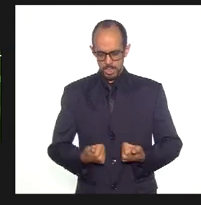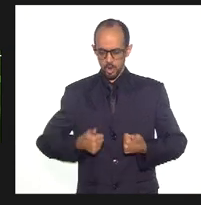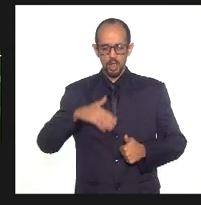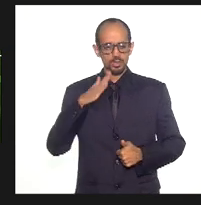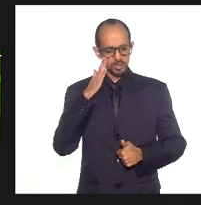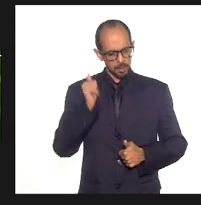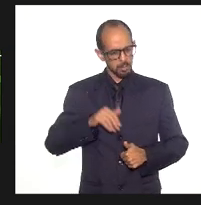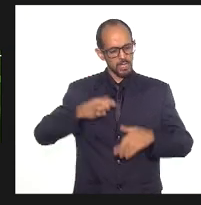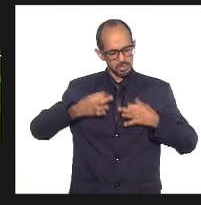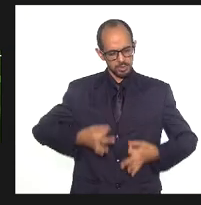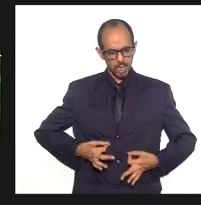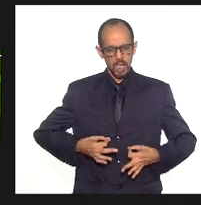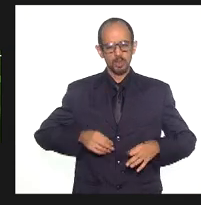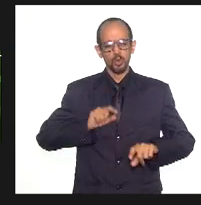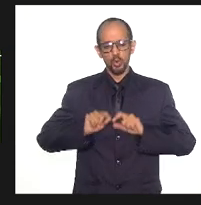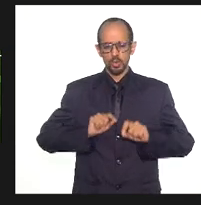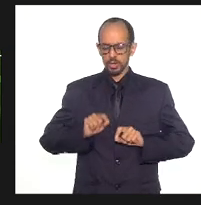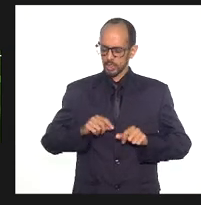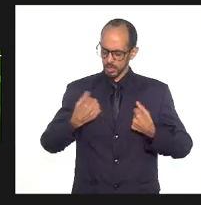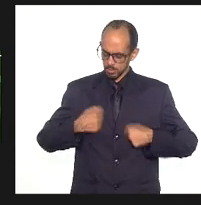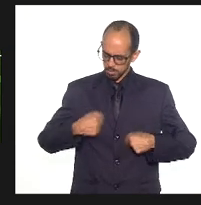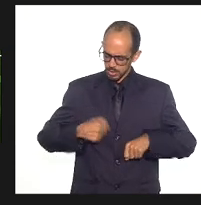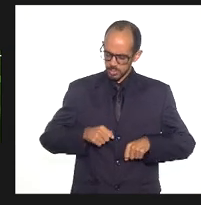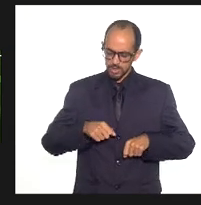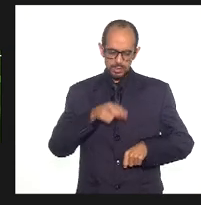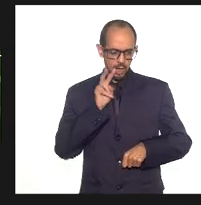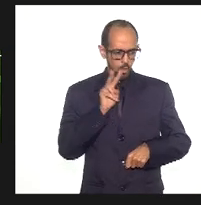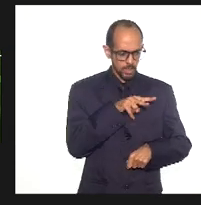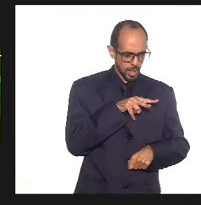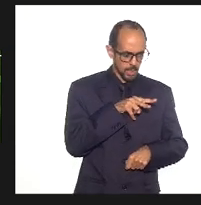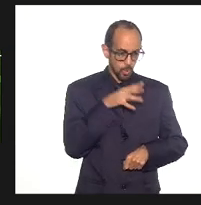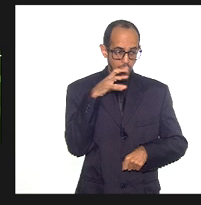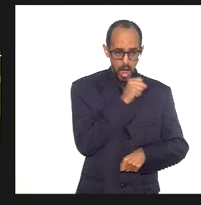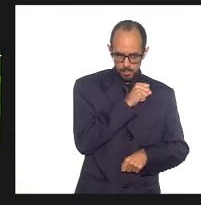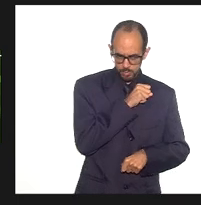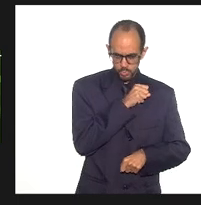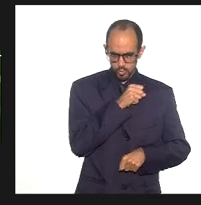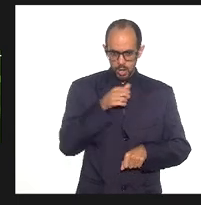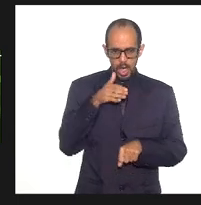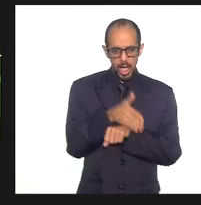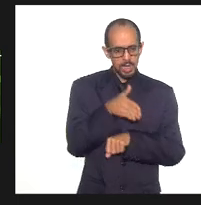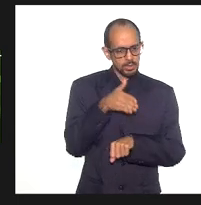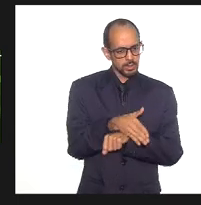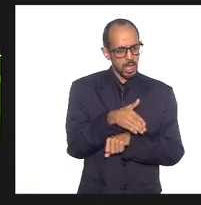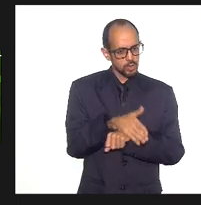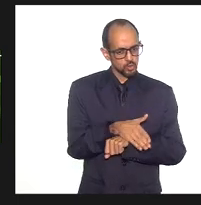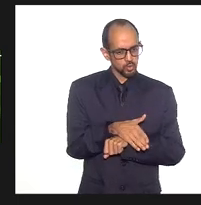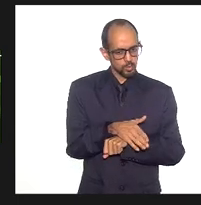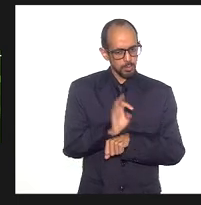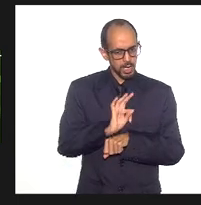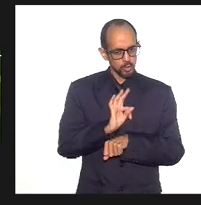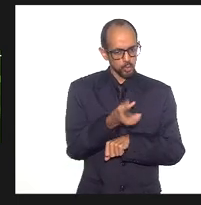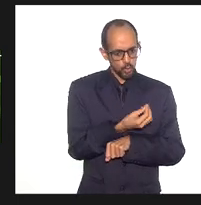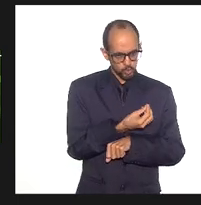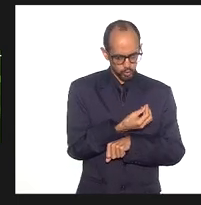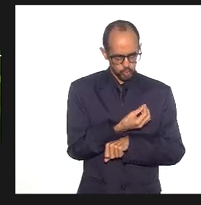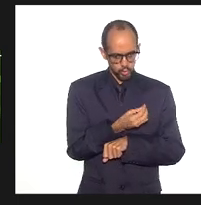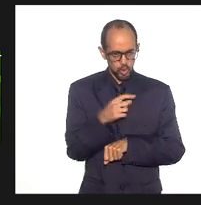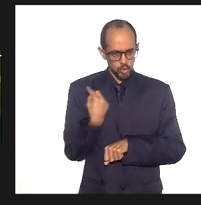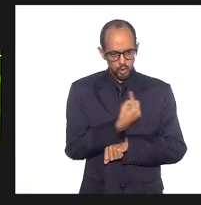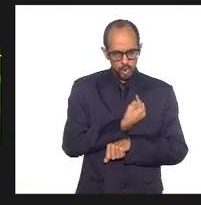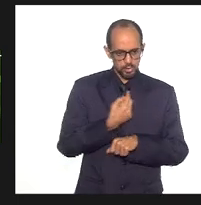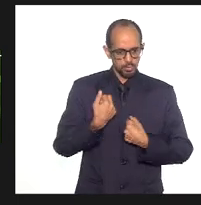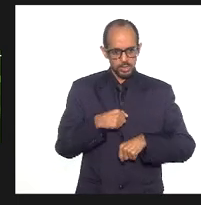exatamente o que tem que ser olhado e de uma maneira rápida. Acesso amplo. A gente precisa construir isso e